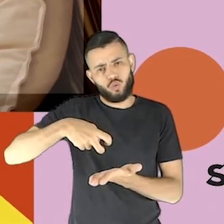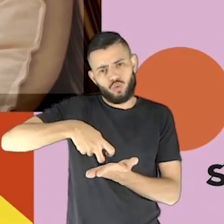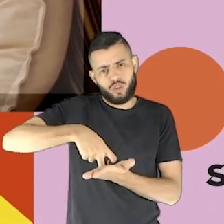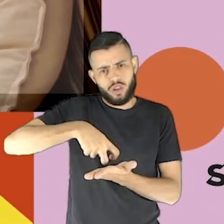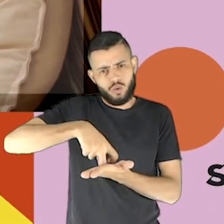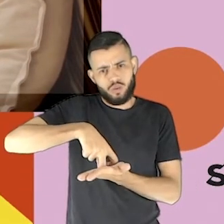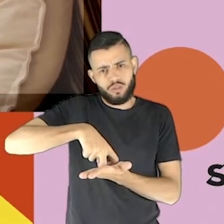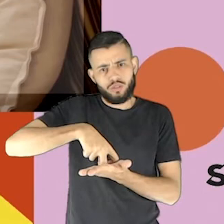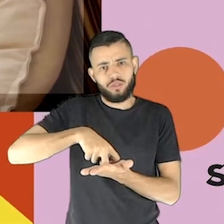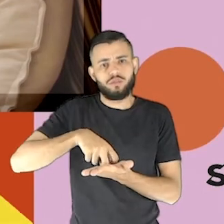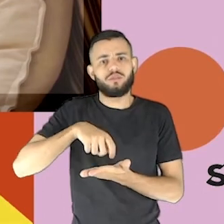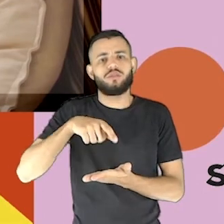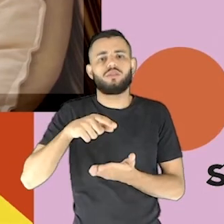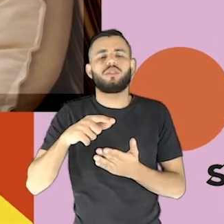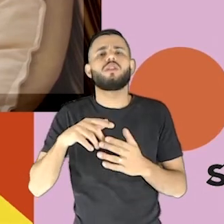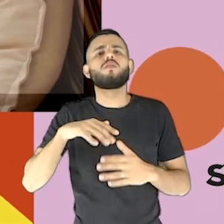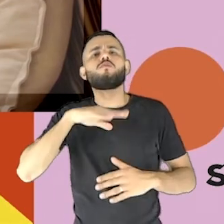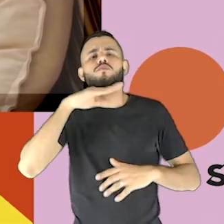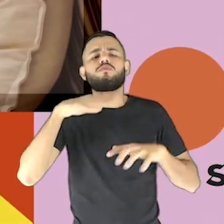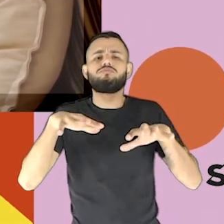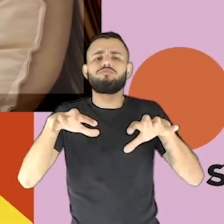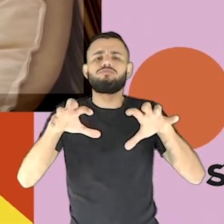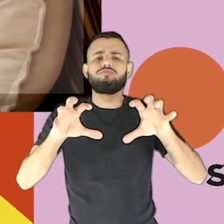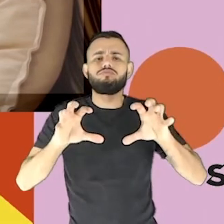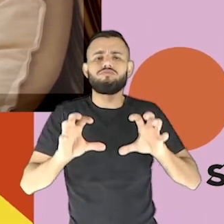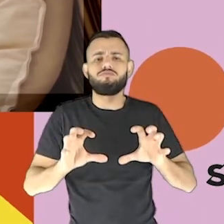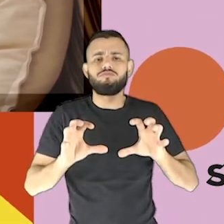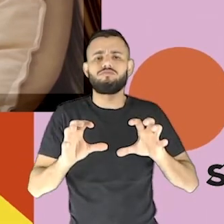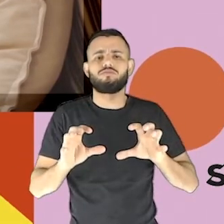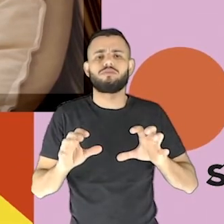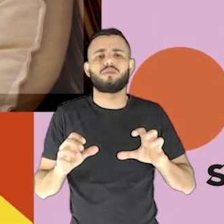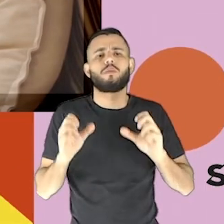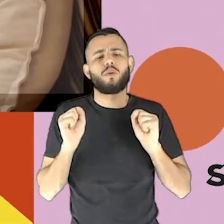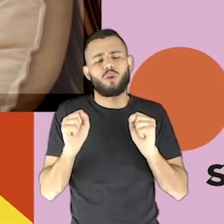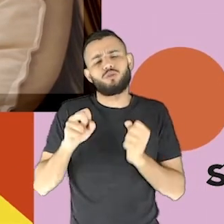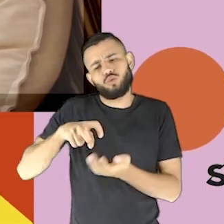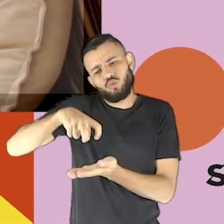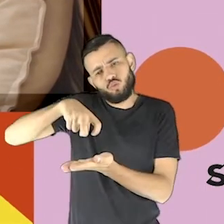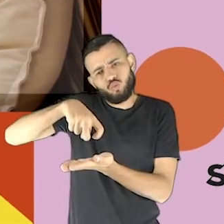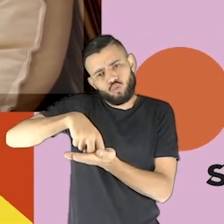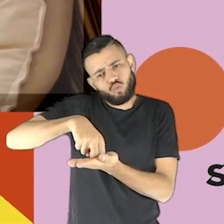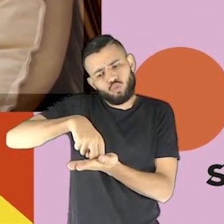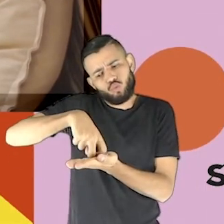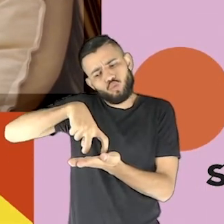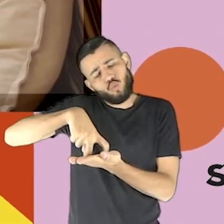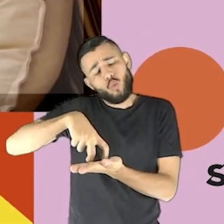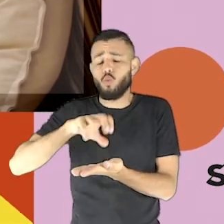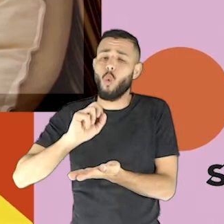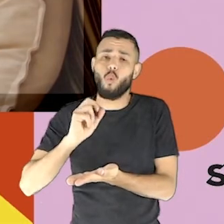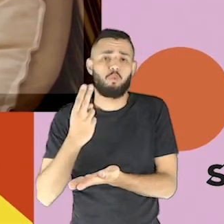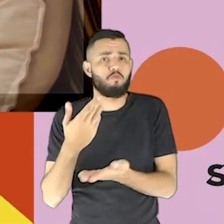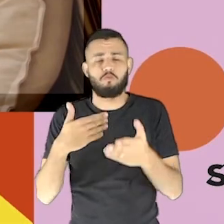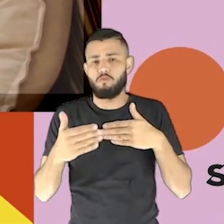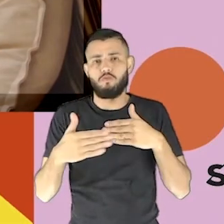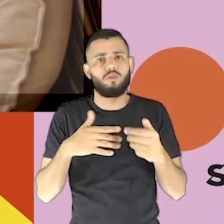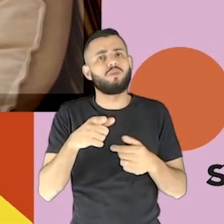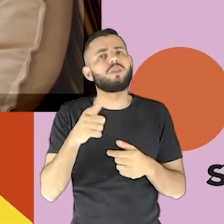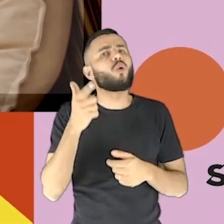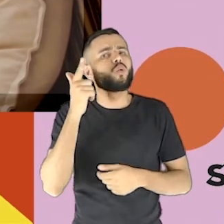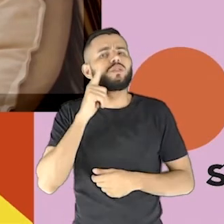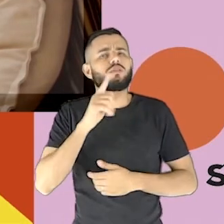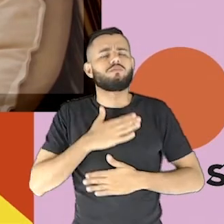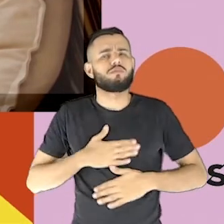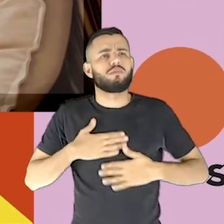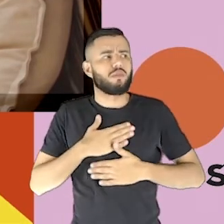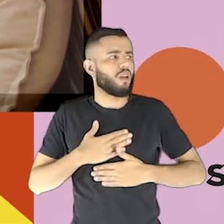balasana. Leva o seu glúteo lá no calcanhar. Pode ser joelhos unidos ou afastados para acolher, acomodar sua